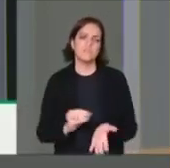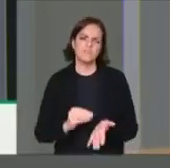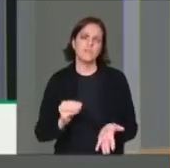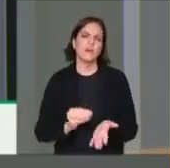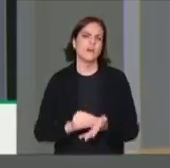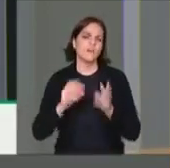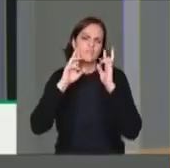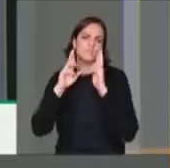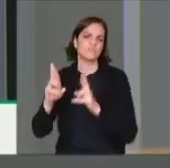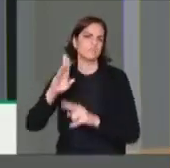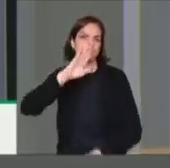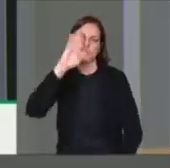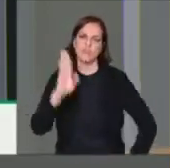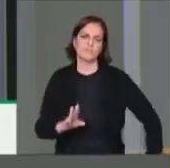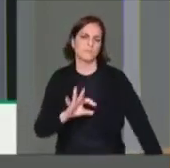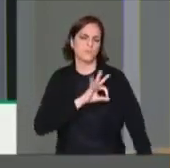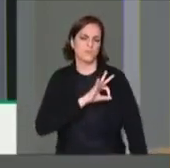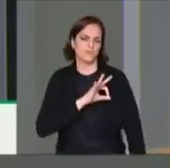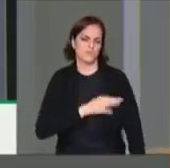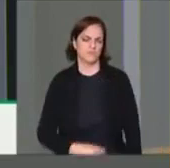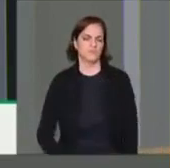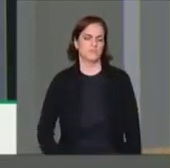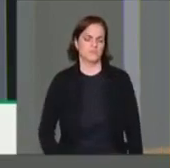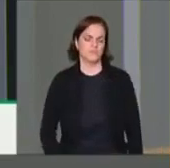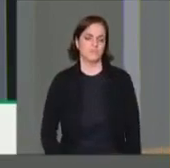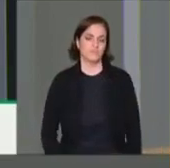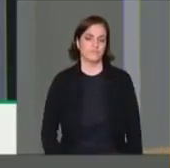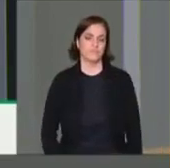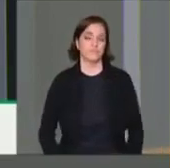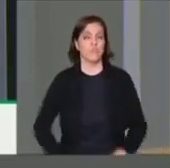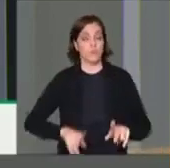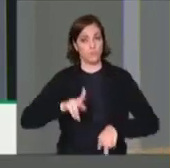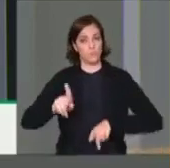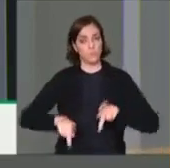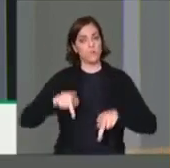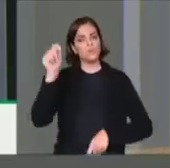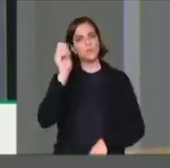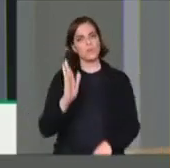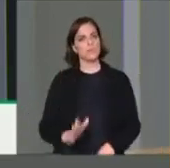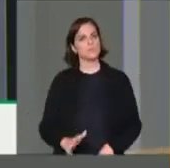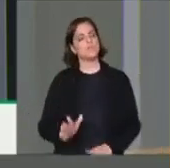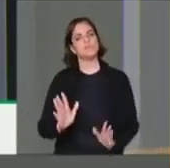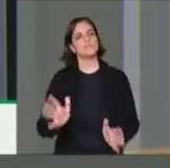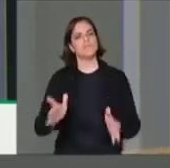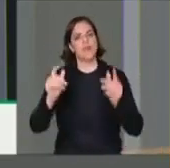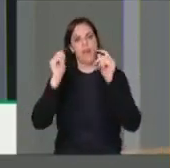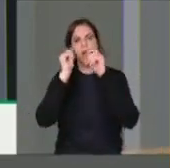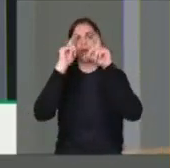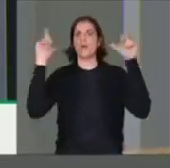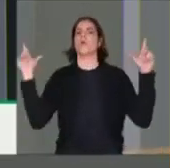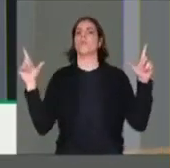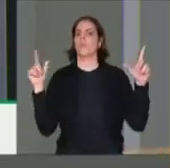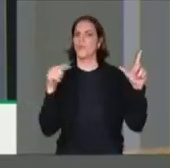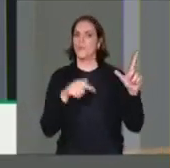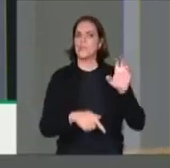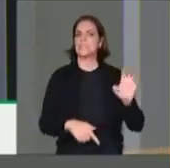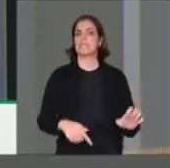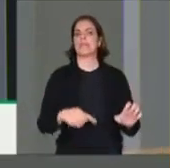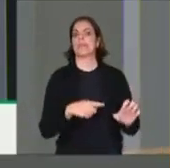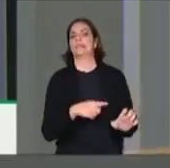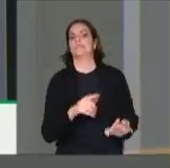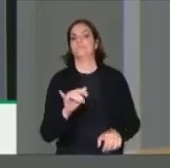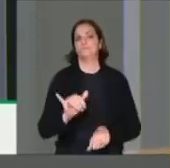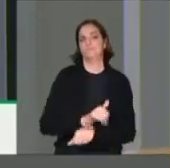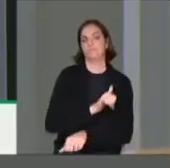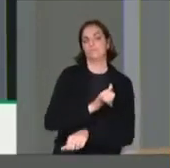Polícia Militar de todo o Brasil. O povo brasileiro acordou, senhor presidente, para o grande mal dessa esquerda, que mais uma vez